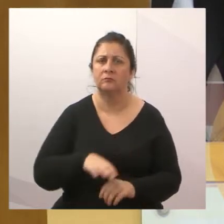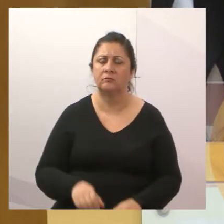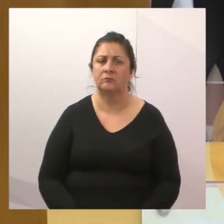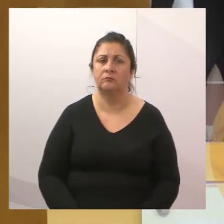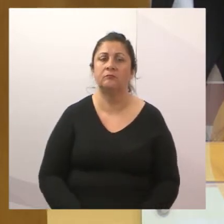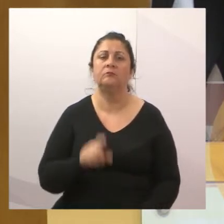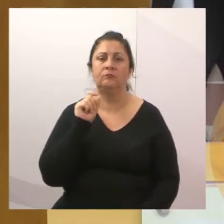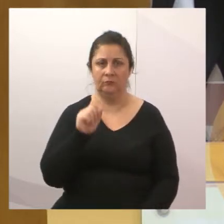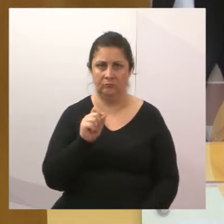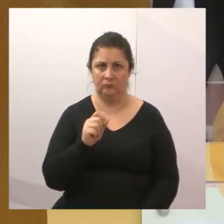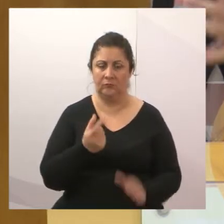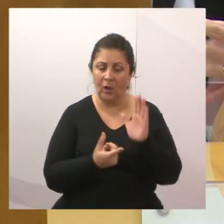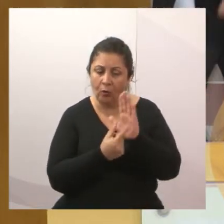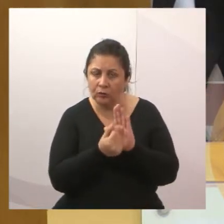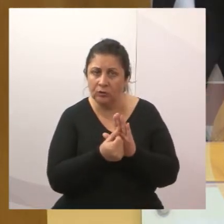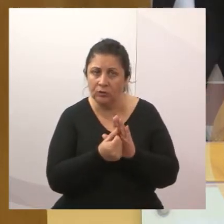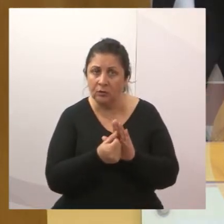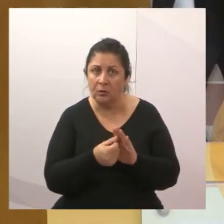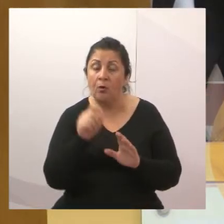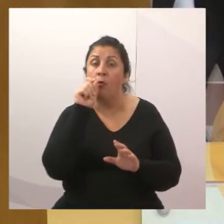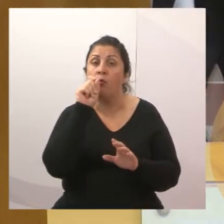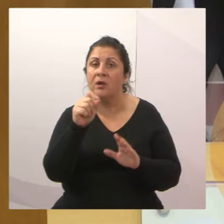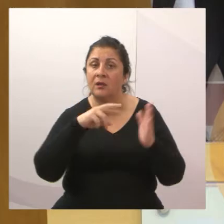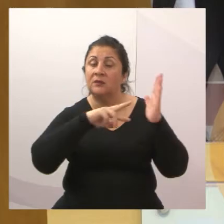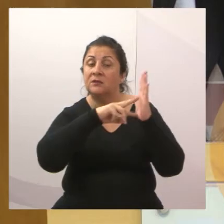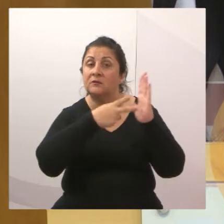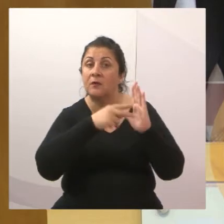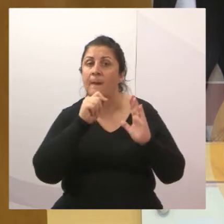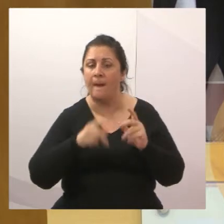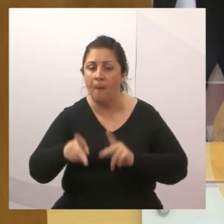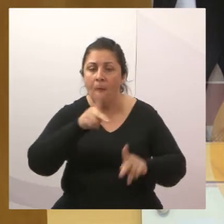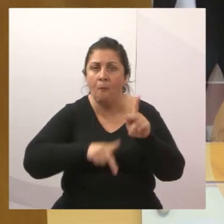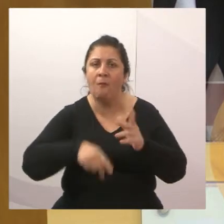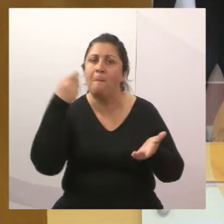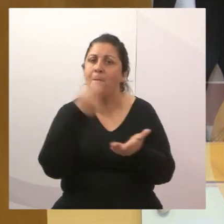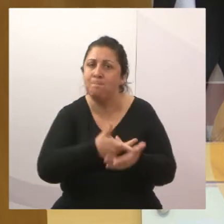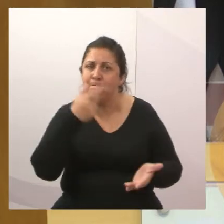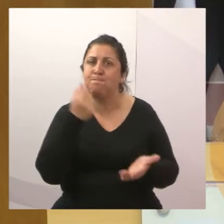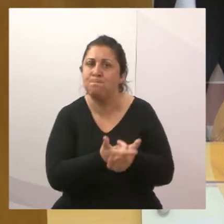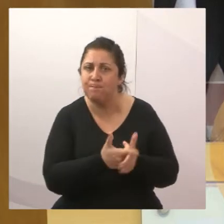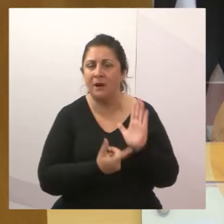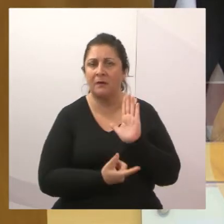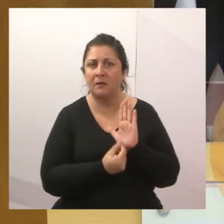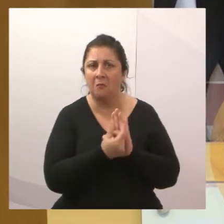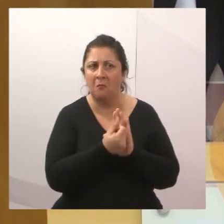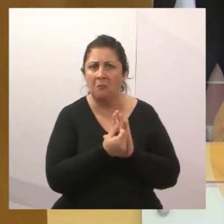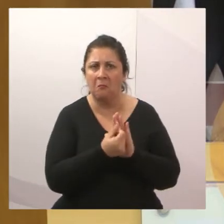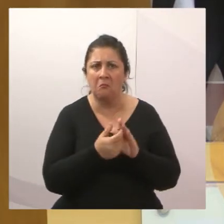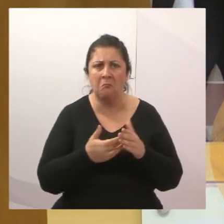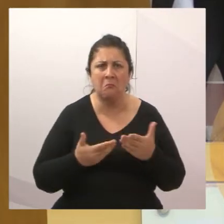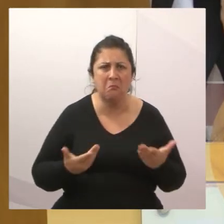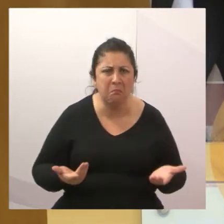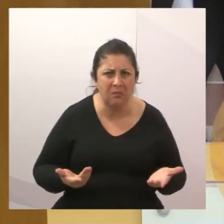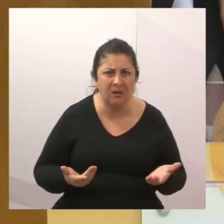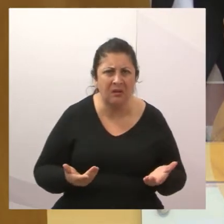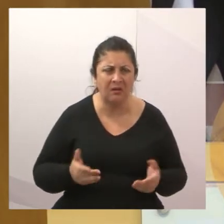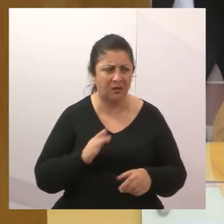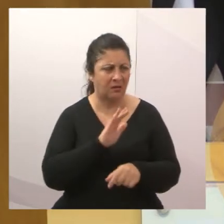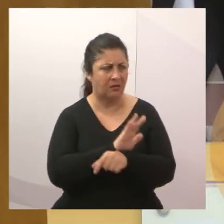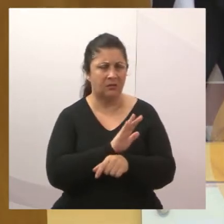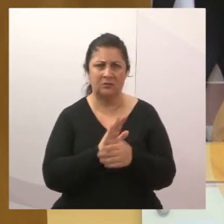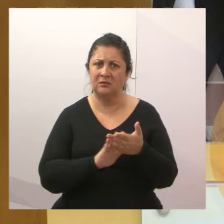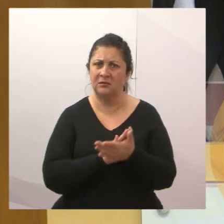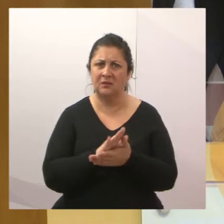são receitas? São os tributos que o município arrecada e não agregou em nada. Os